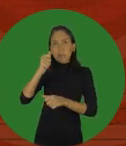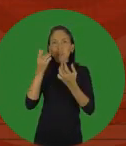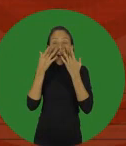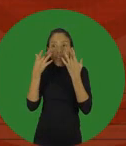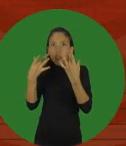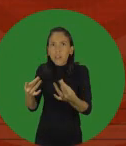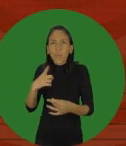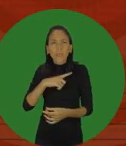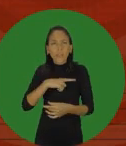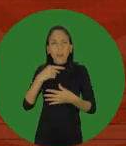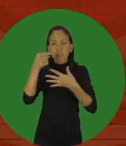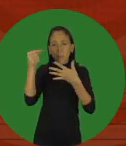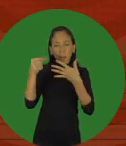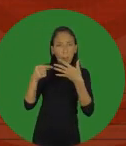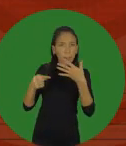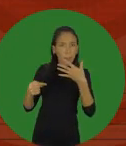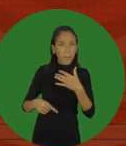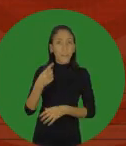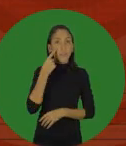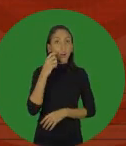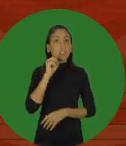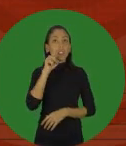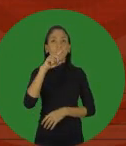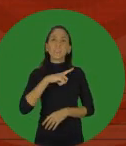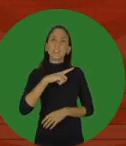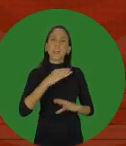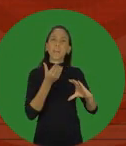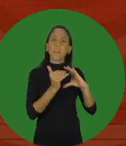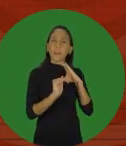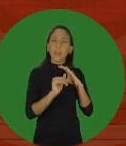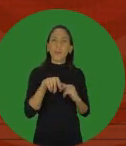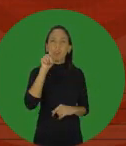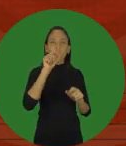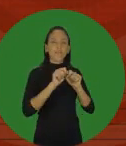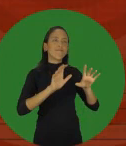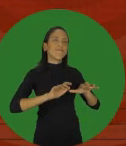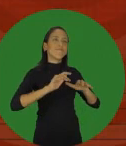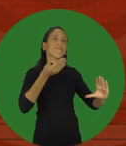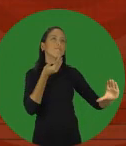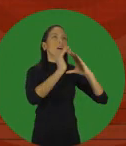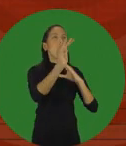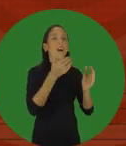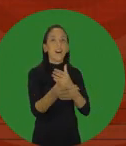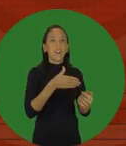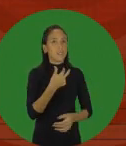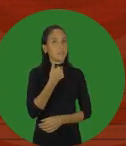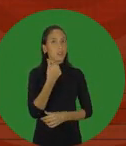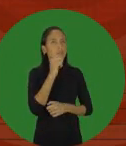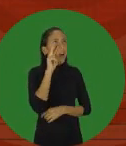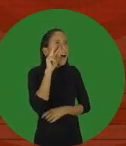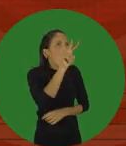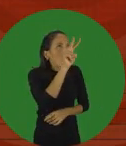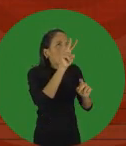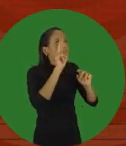pontos abaixo. Com relação ao seu e-mail, observe sempre se o destinatário está correto. Ao enviar uma